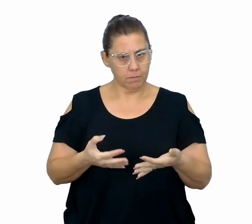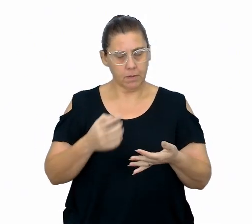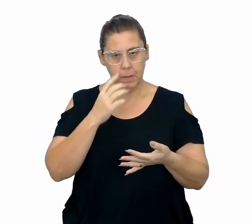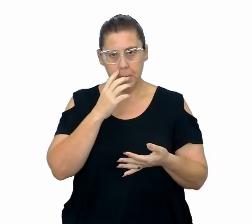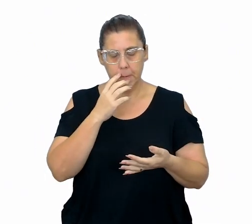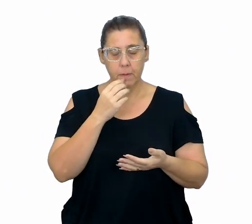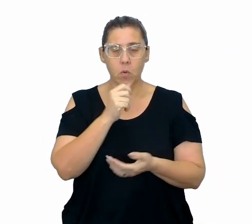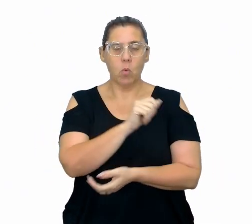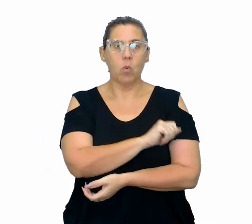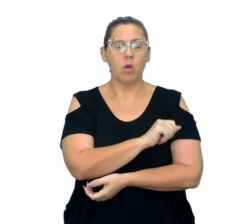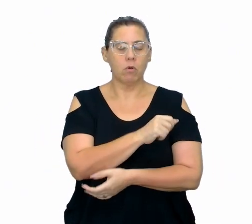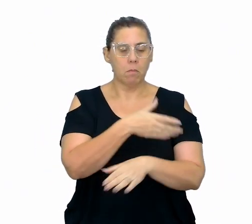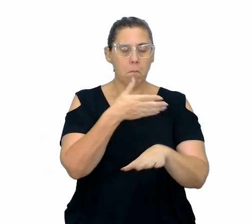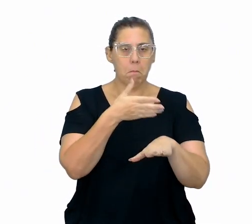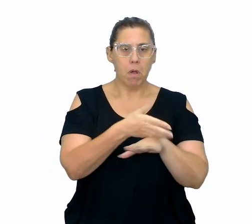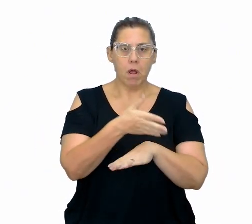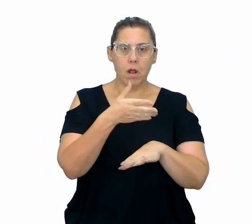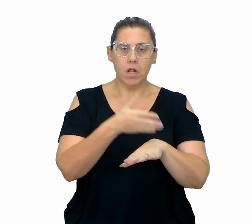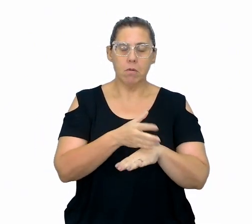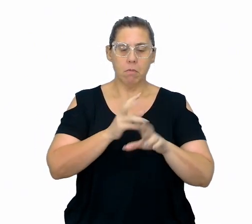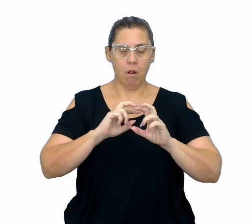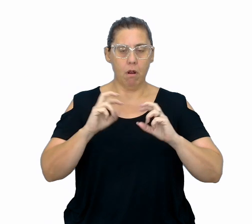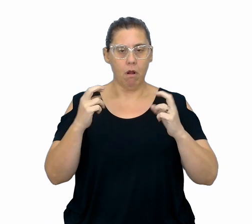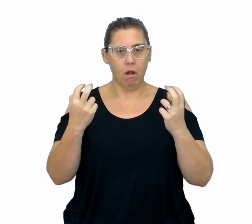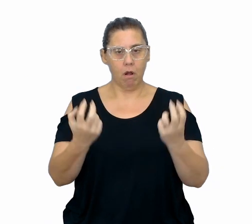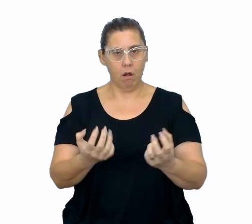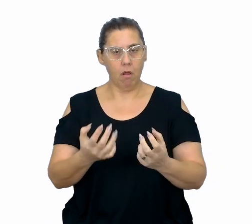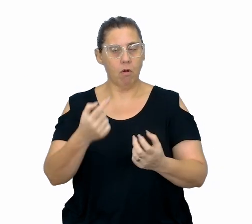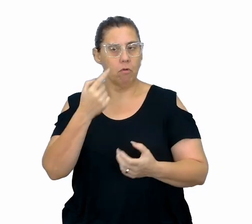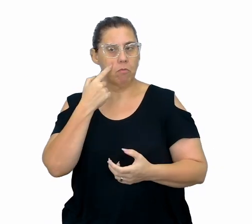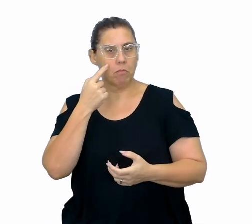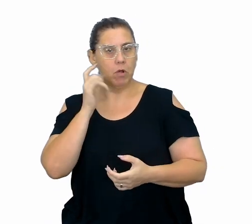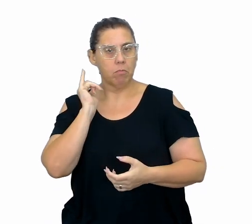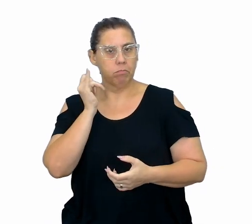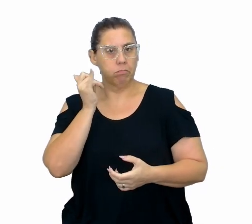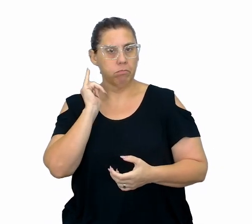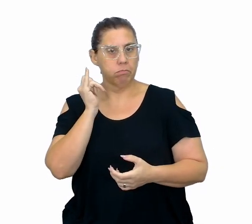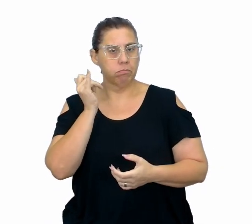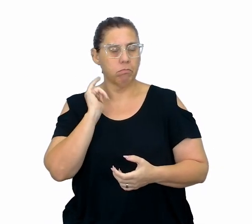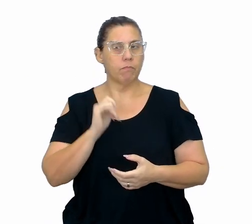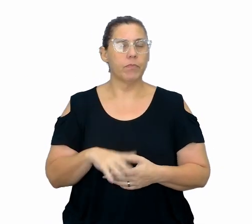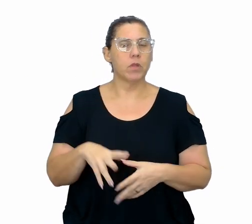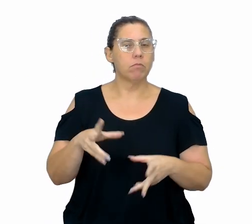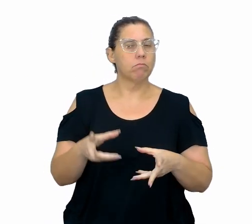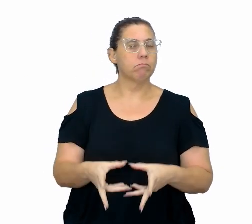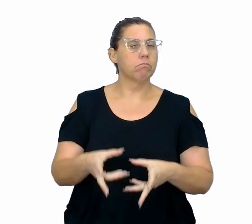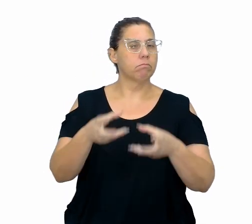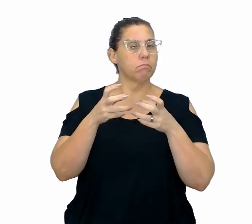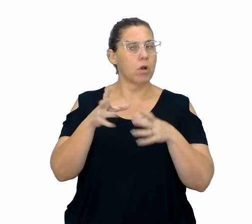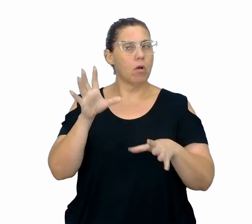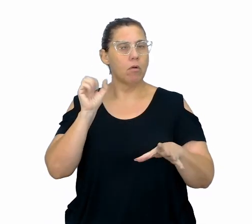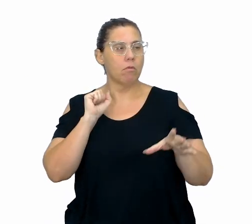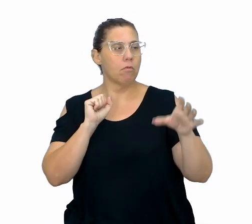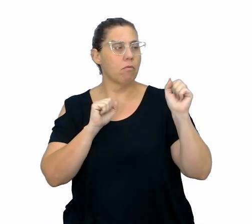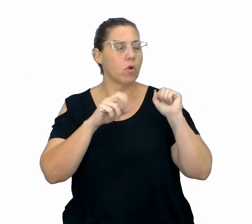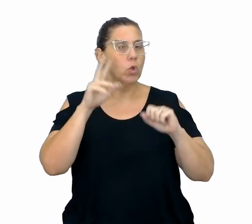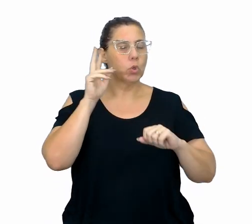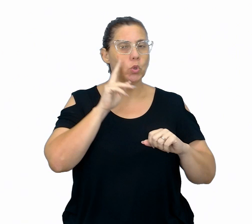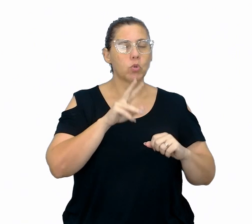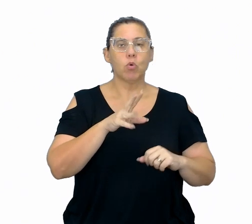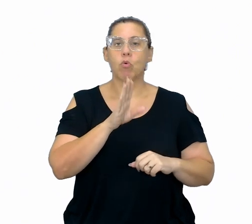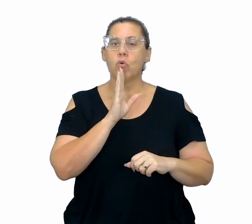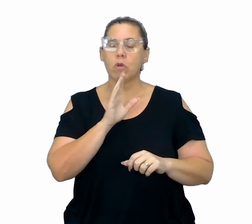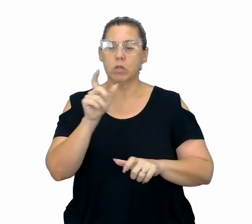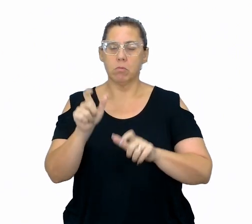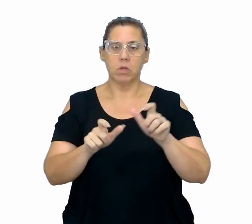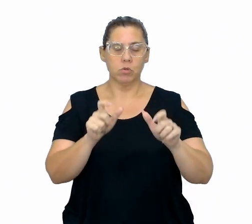os estudantes participarão da roda de apreciação de contos tradicionais. Ouvirão uma história, conhecerão alguns autores